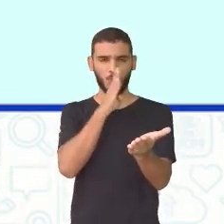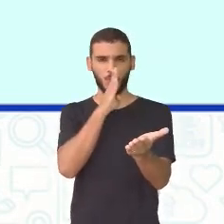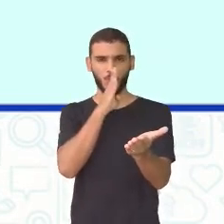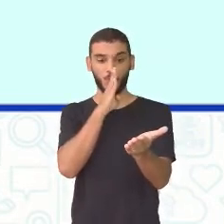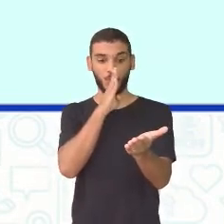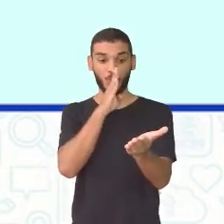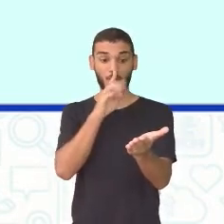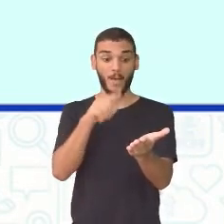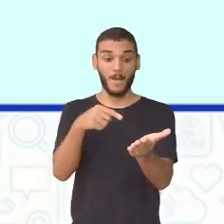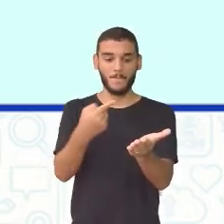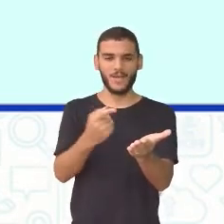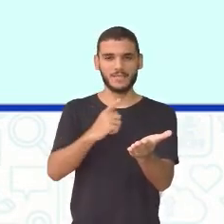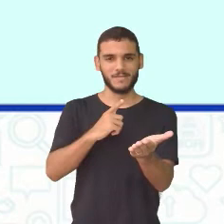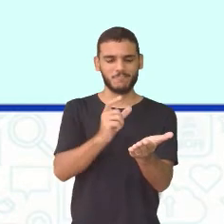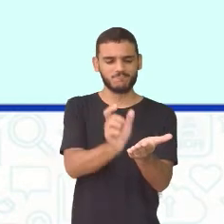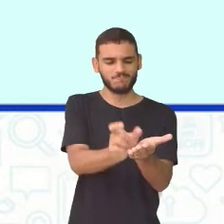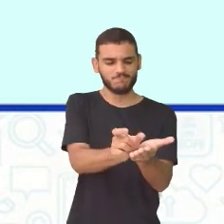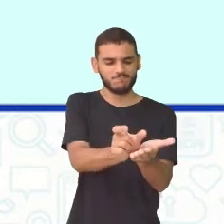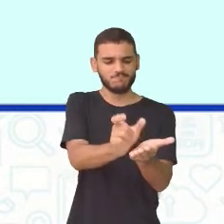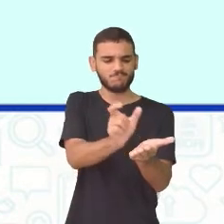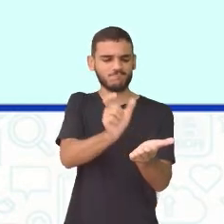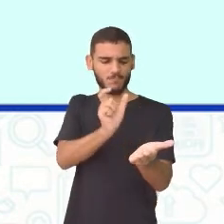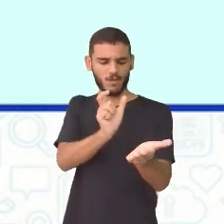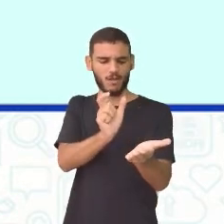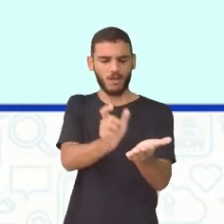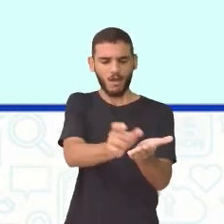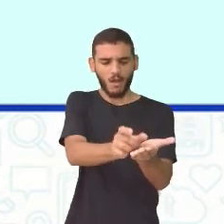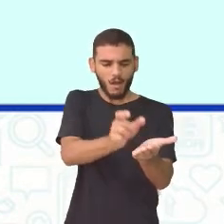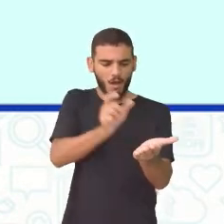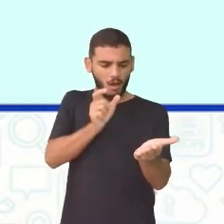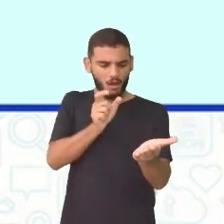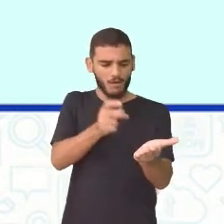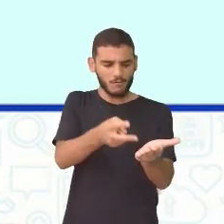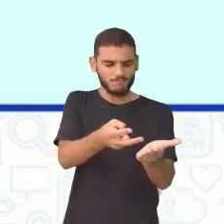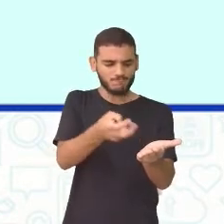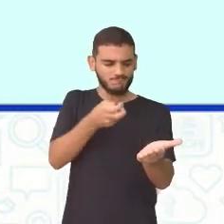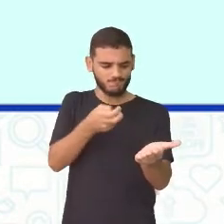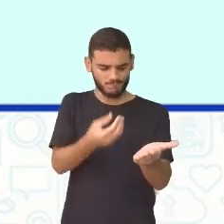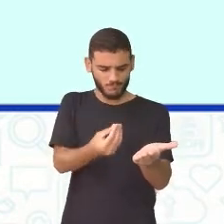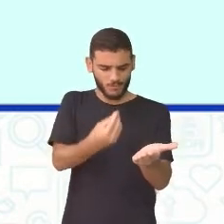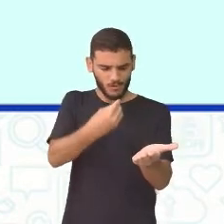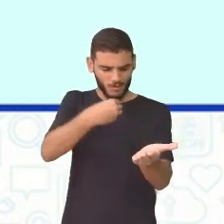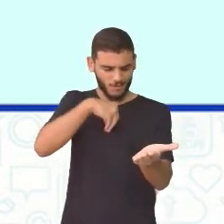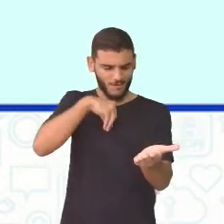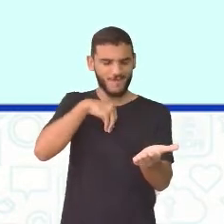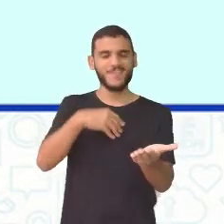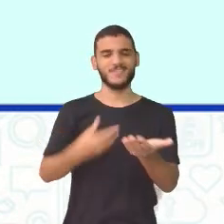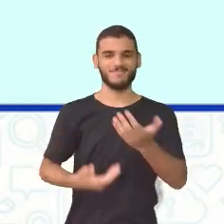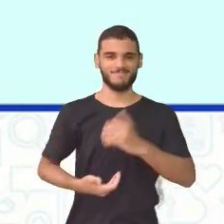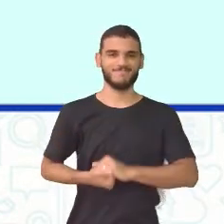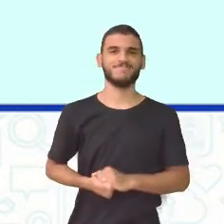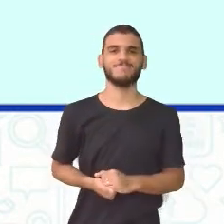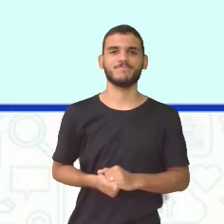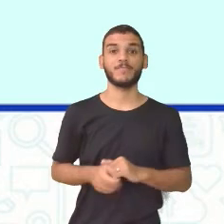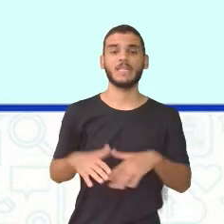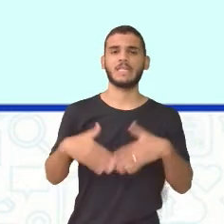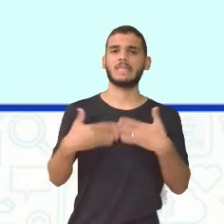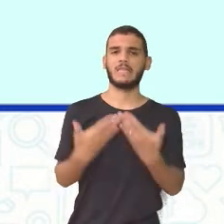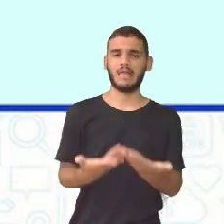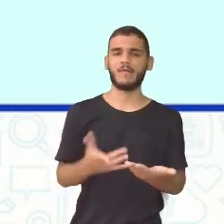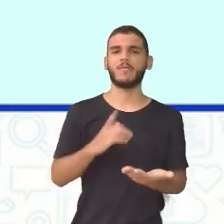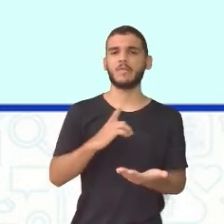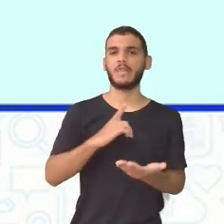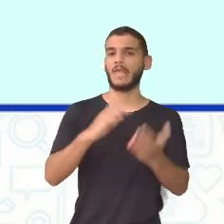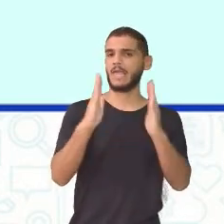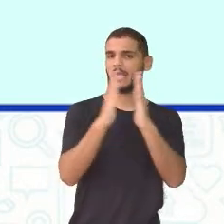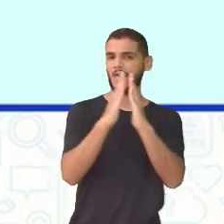gente descobre tudo. Então, quando vemos um livro lá na sua estante, quando você olha,